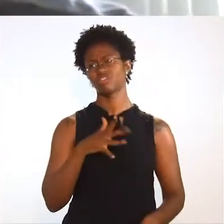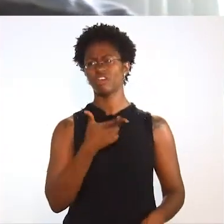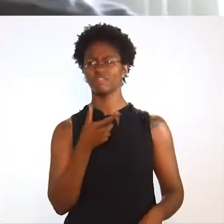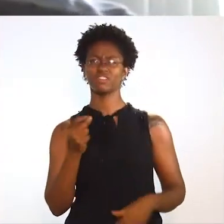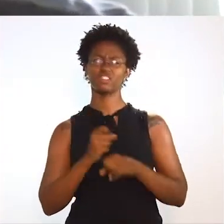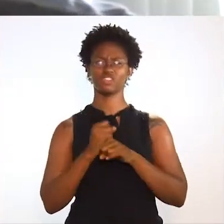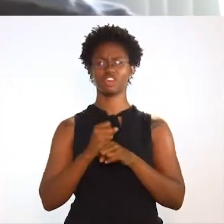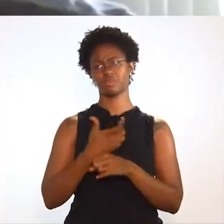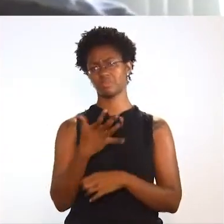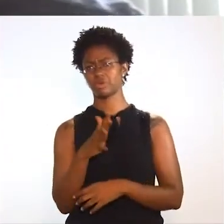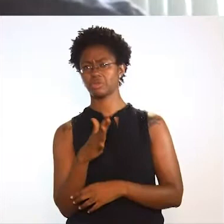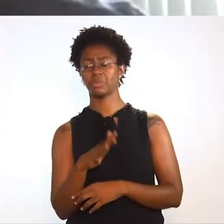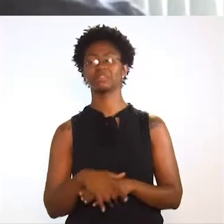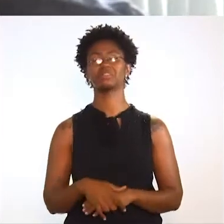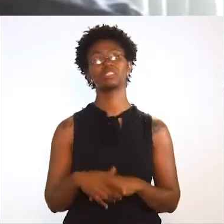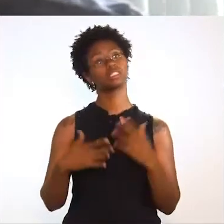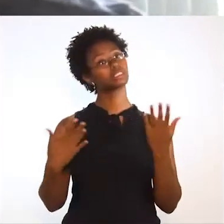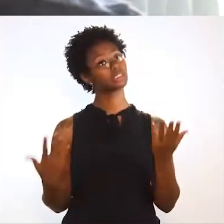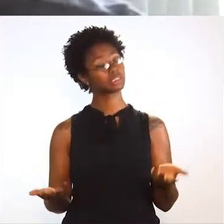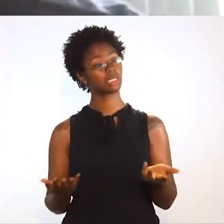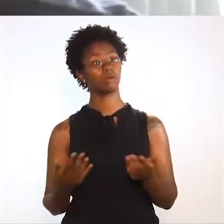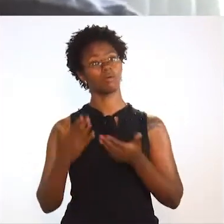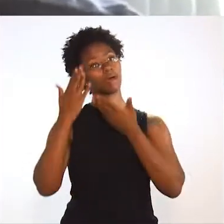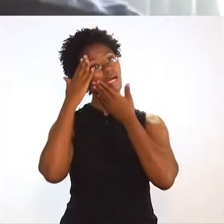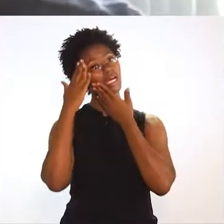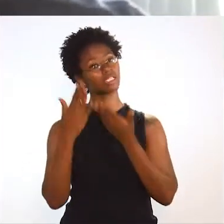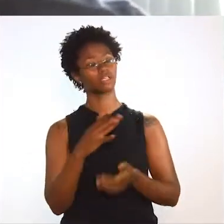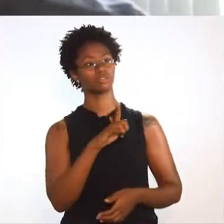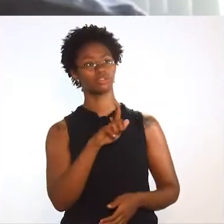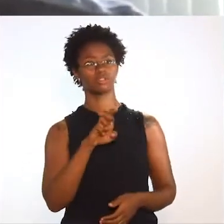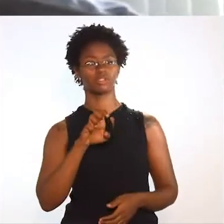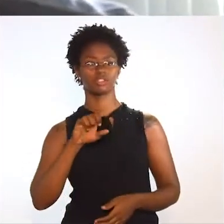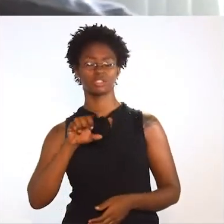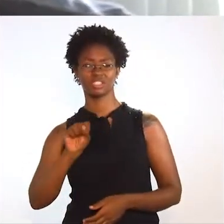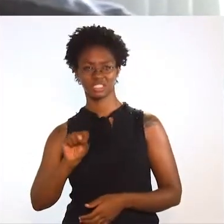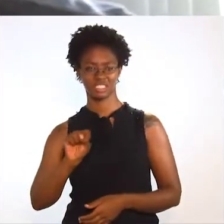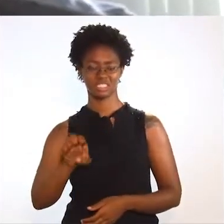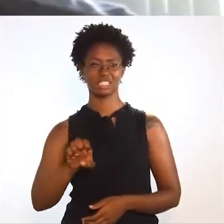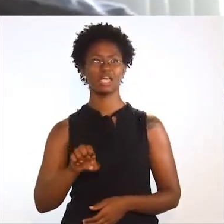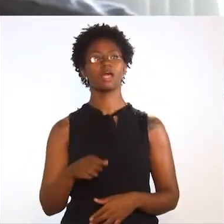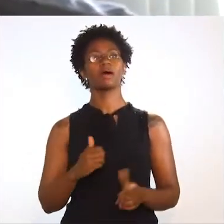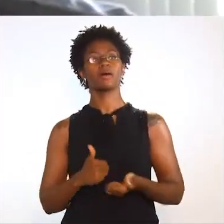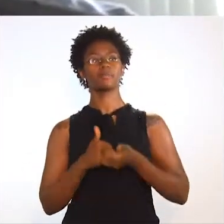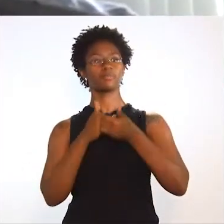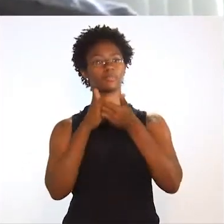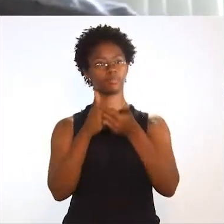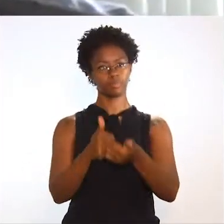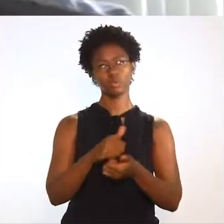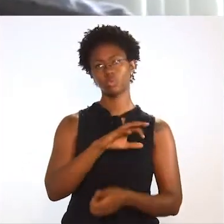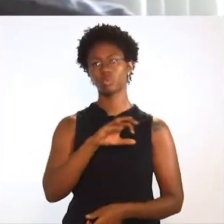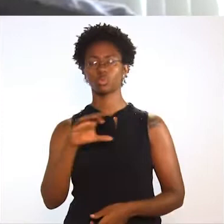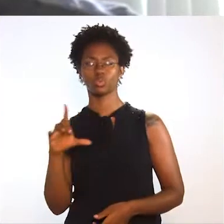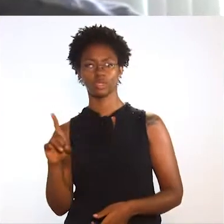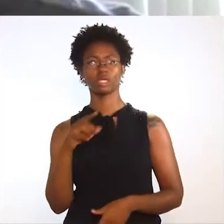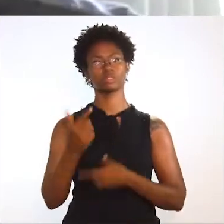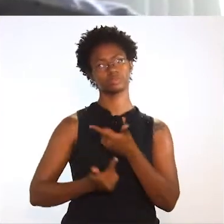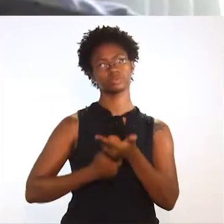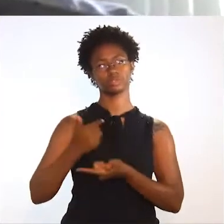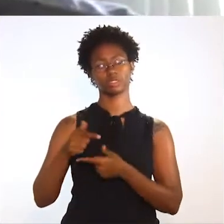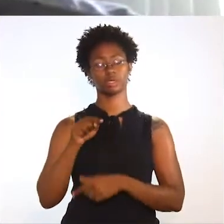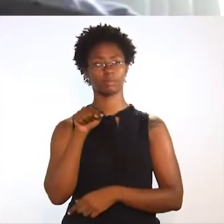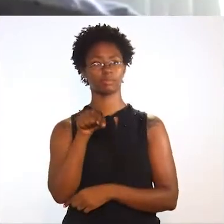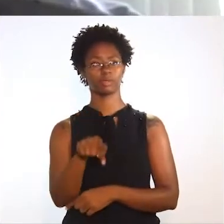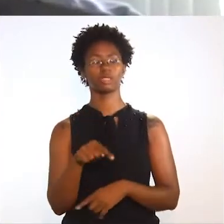20 anos, né? Agradeço, como sempre, a Geisa por esse suporte, esse apoio que está na coordenação